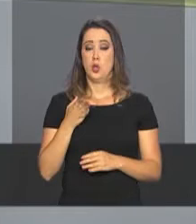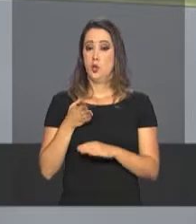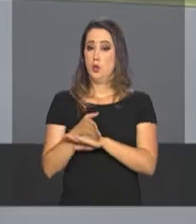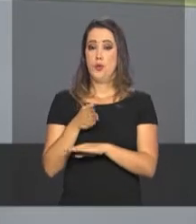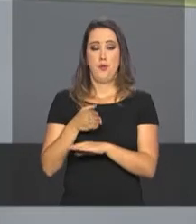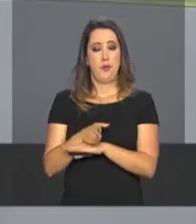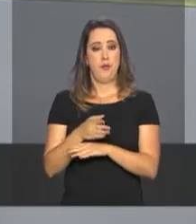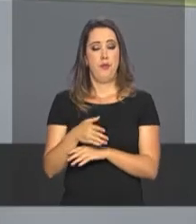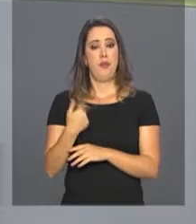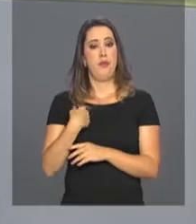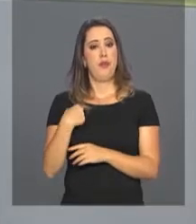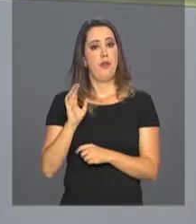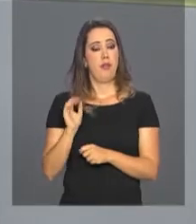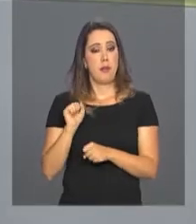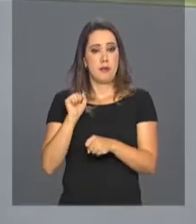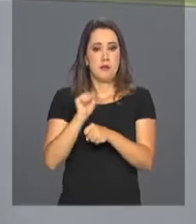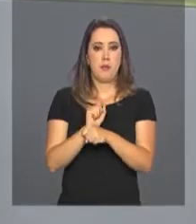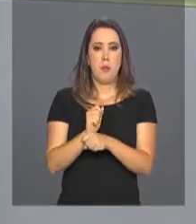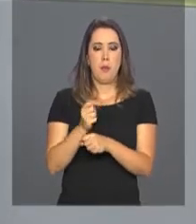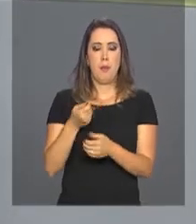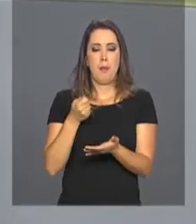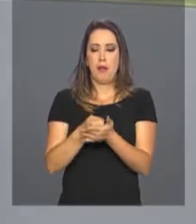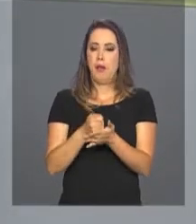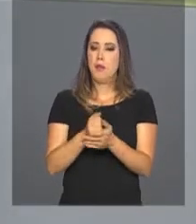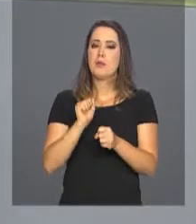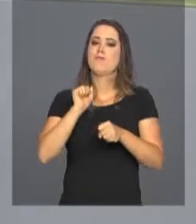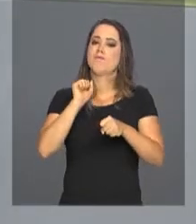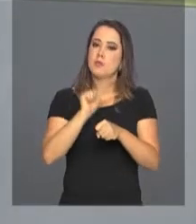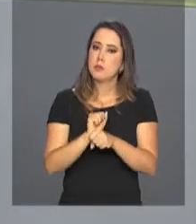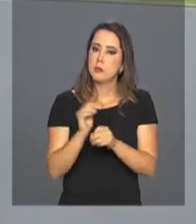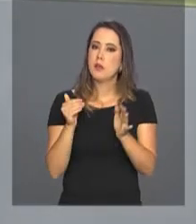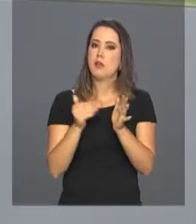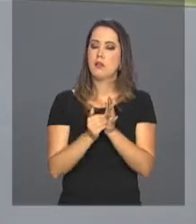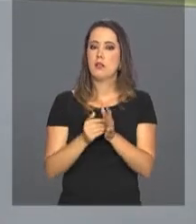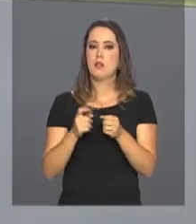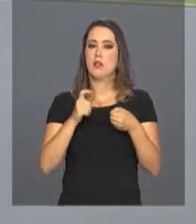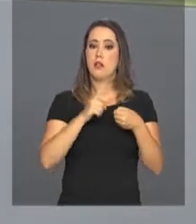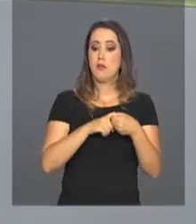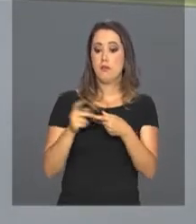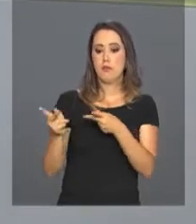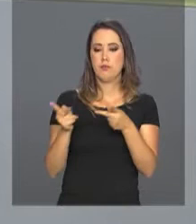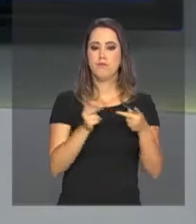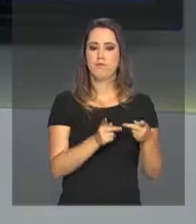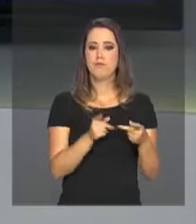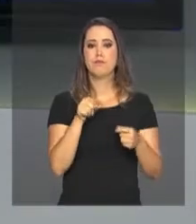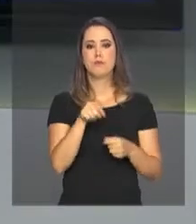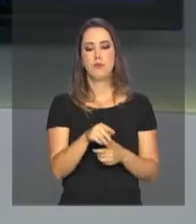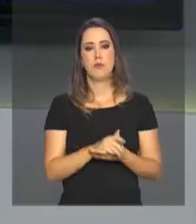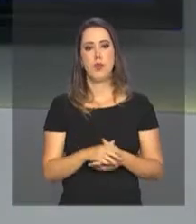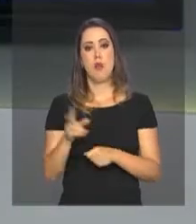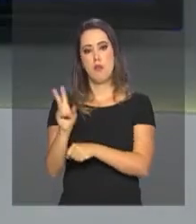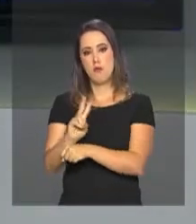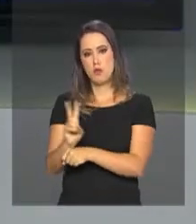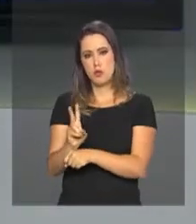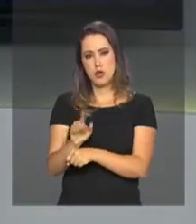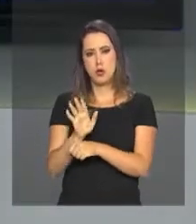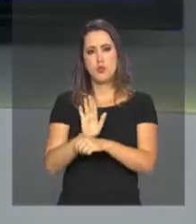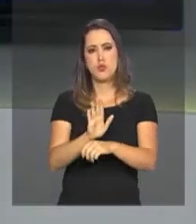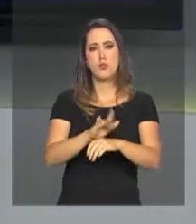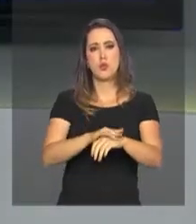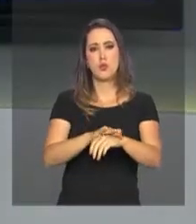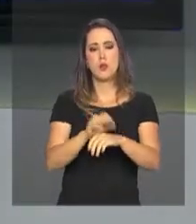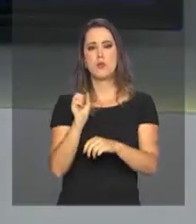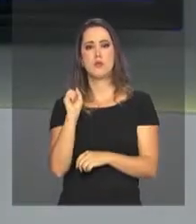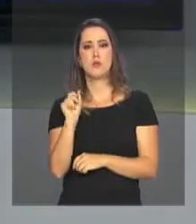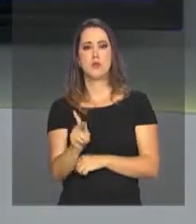agendado o pagamento fica suspenso até com cadu regularizar sua situação a situação o pente fino sobre auxílios doença e aposentadorias